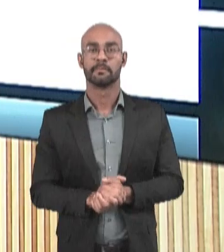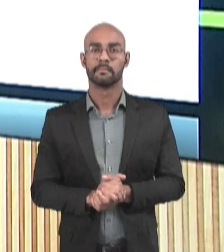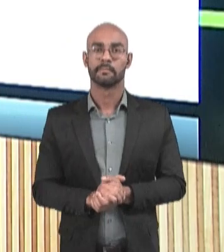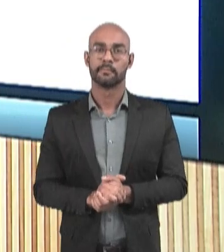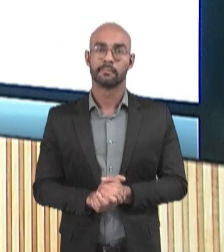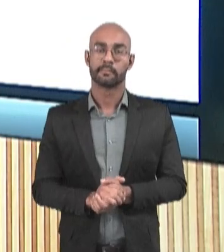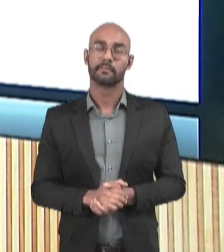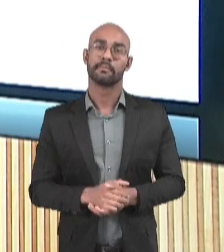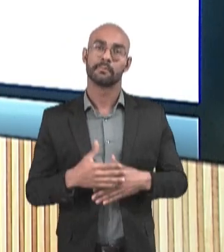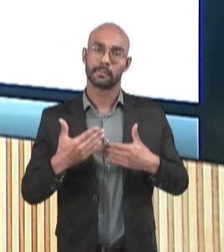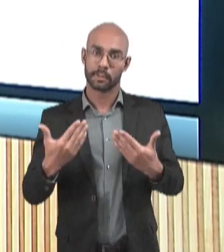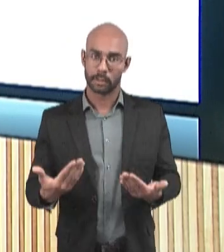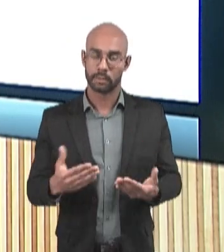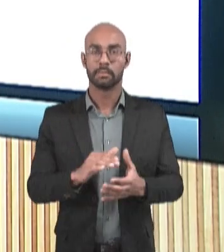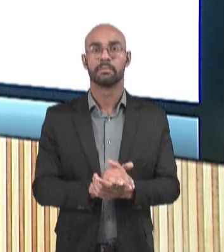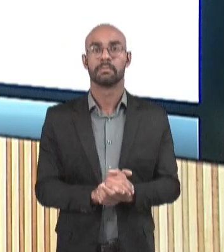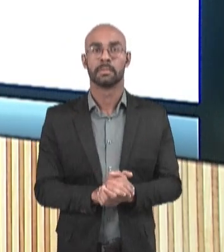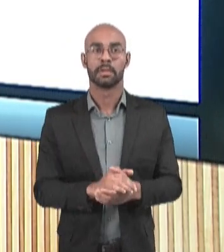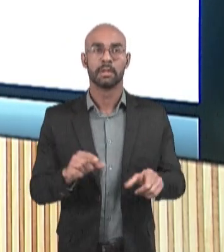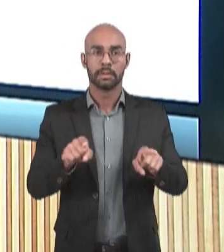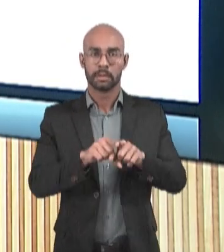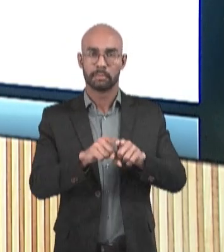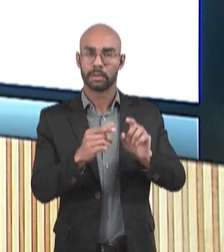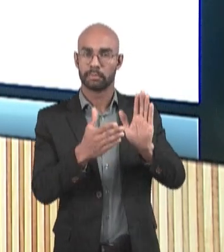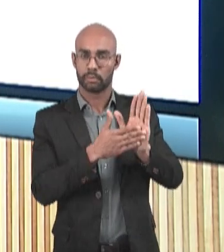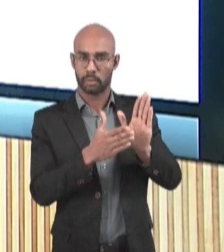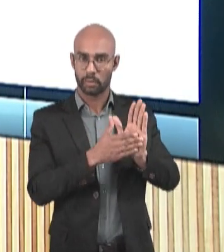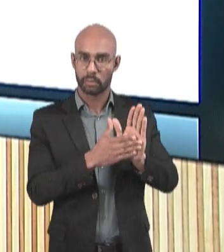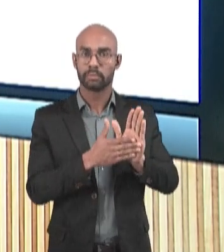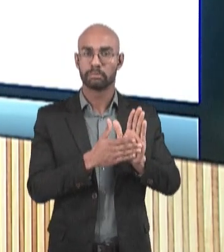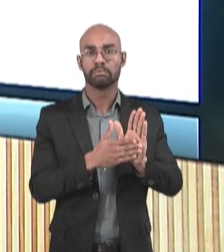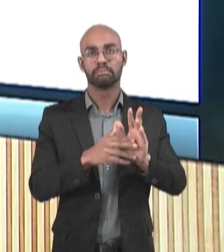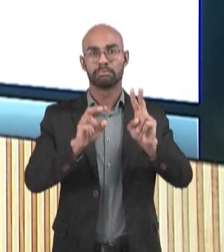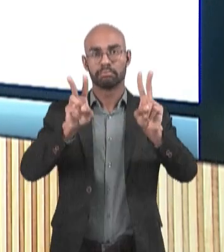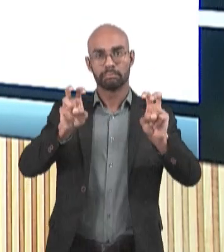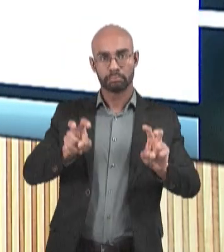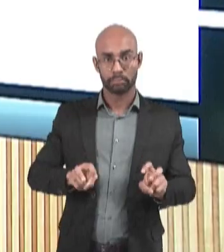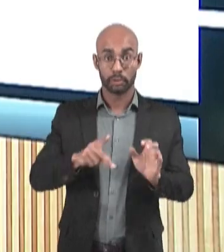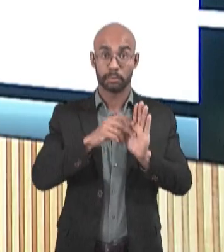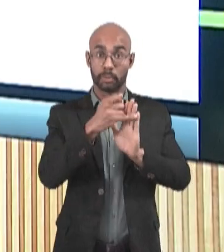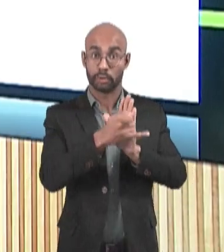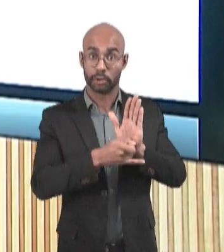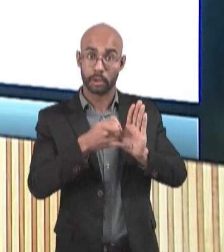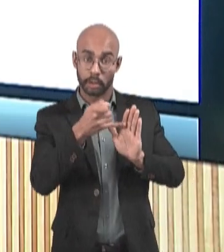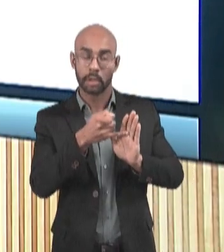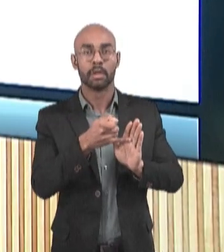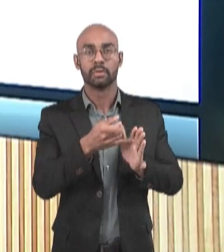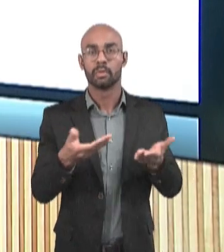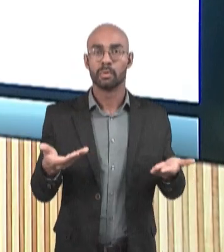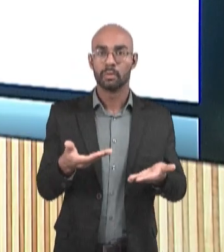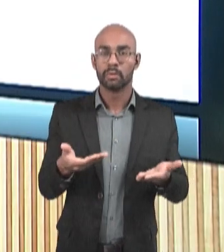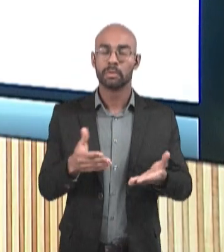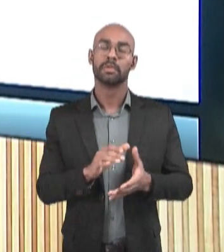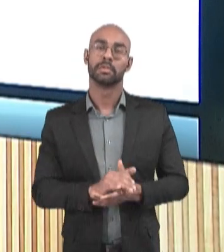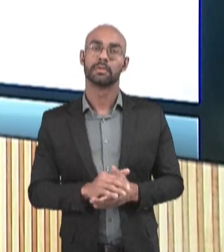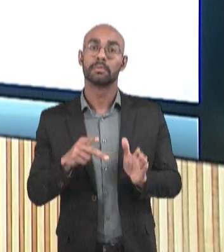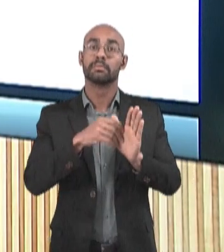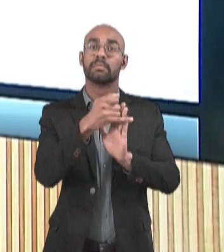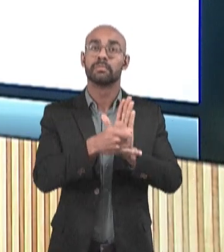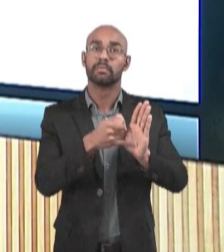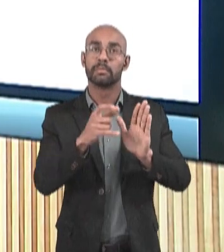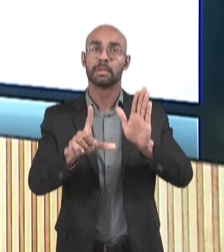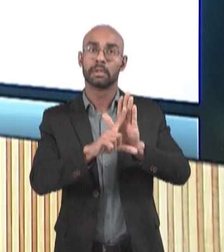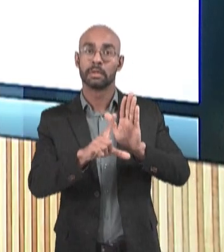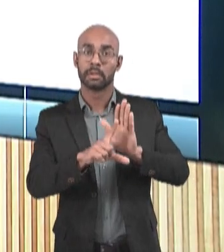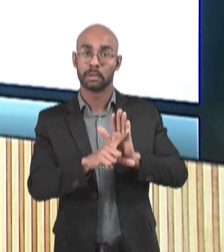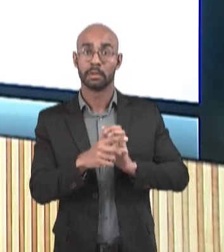Alemes. Bom, e para encerrar as proposições pautadas, os projetos pautados na ordem do dia, a gente fala do projeto de